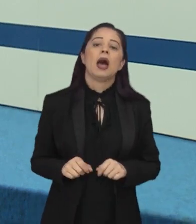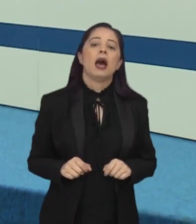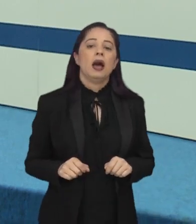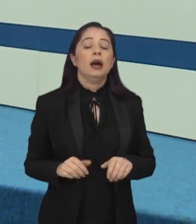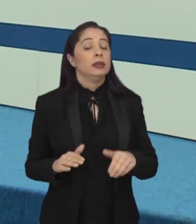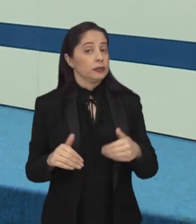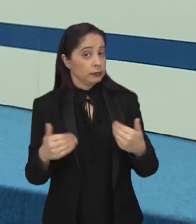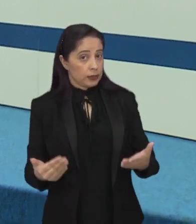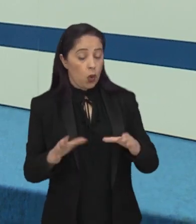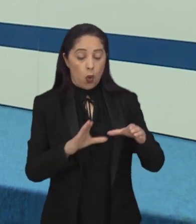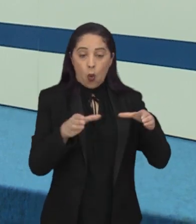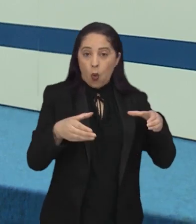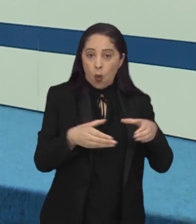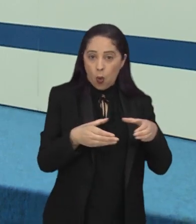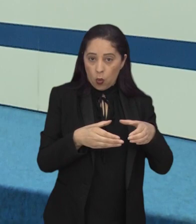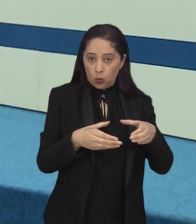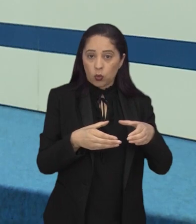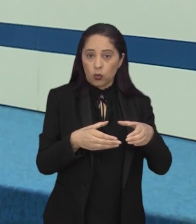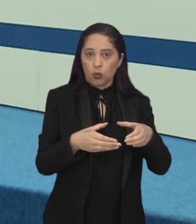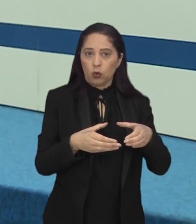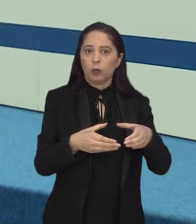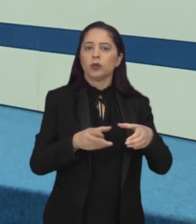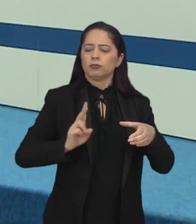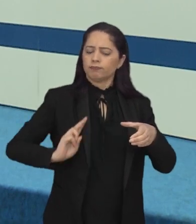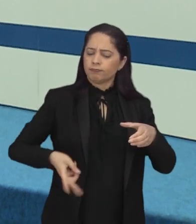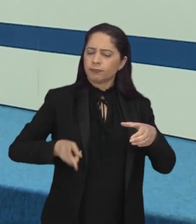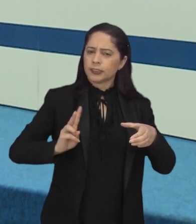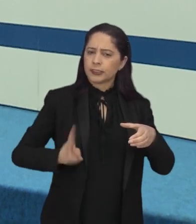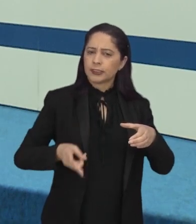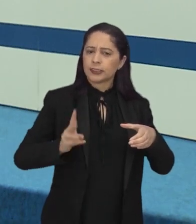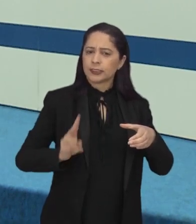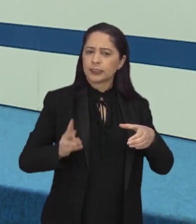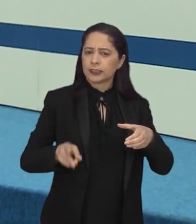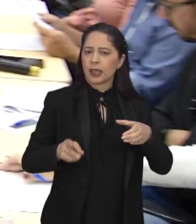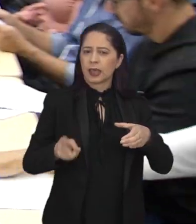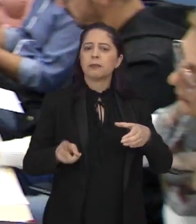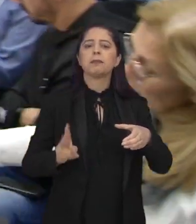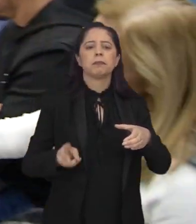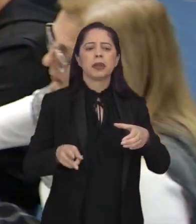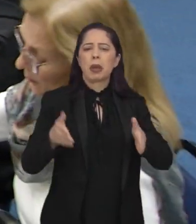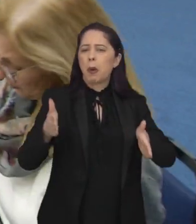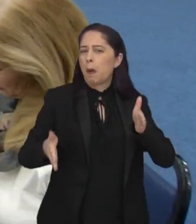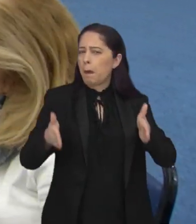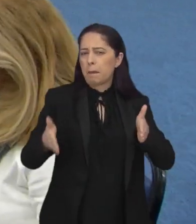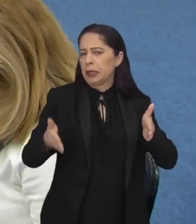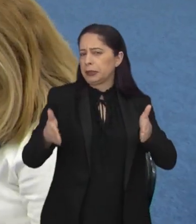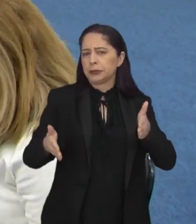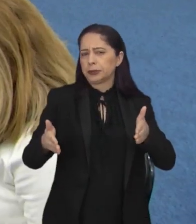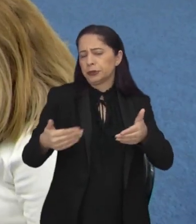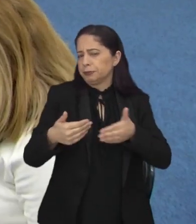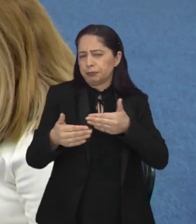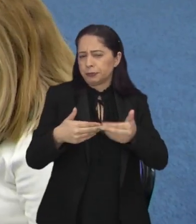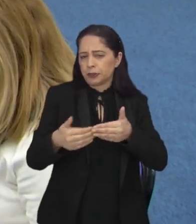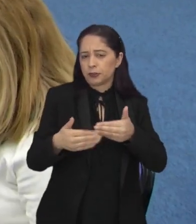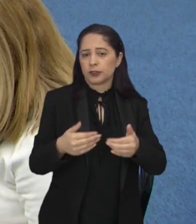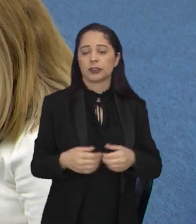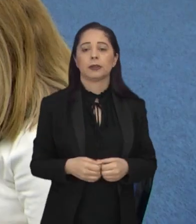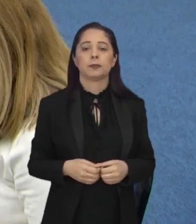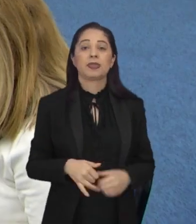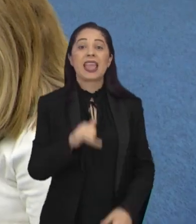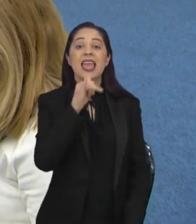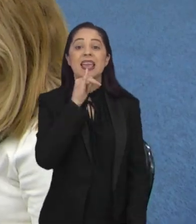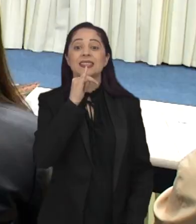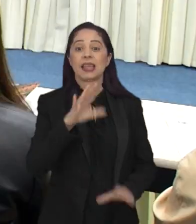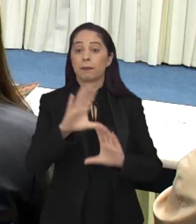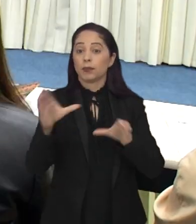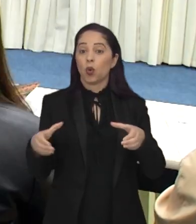em atividade pelo tempo que os integrantes julgarem necessário. Um exemplo é a Frente em Apoio à Pessoa com